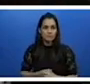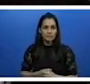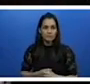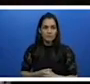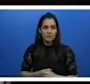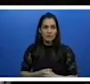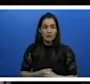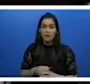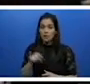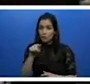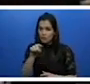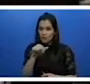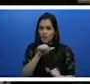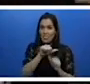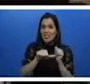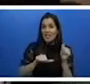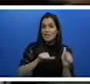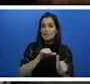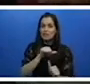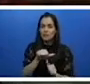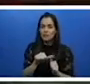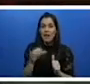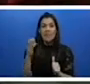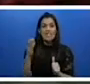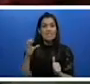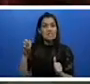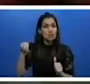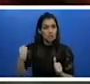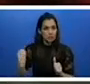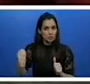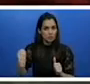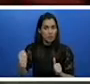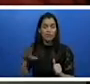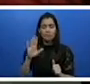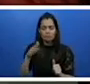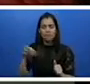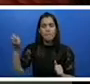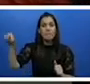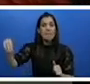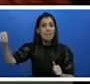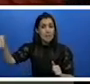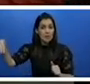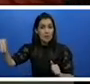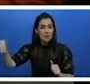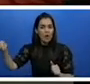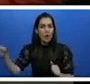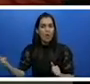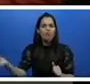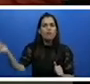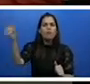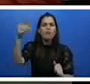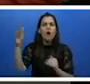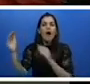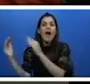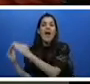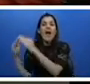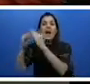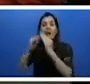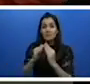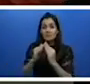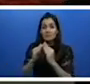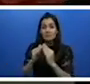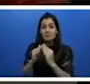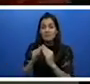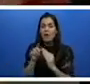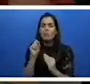o tamanho do sapo cururu em centímetros. Ele está em milímetros. Então, eu tenho que voltar uma casinha. Quando eu